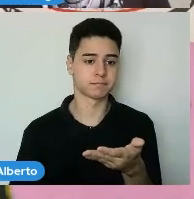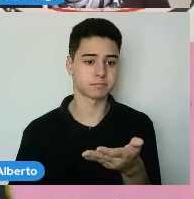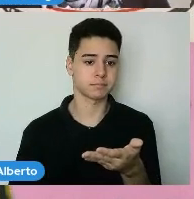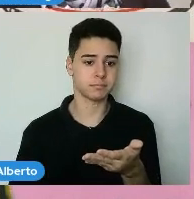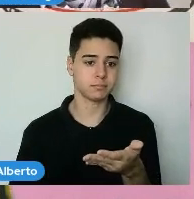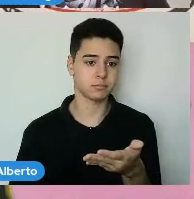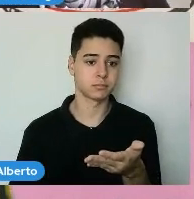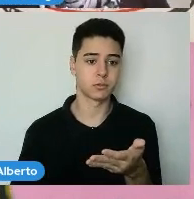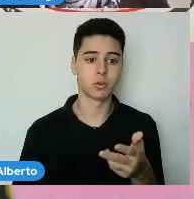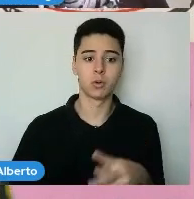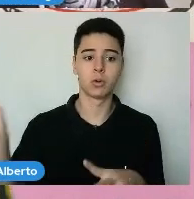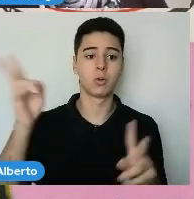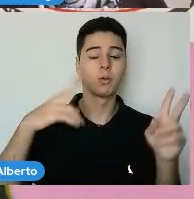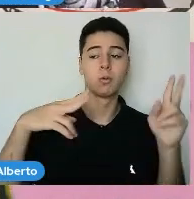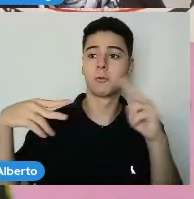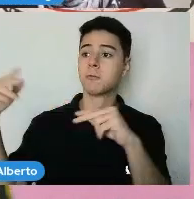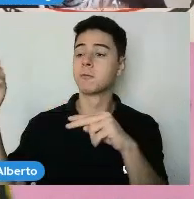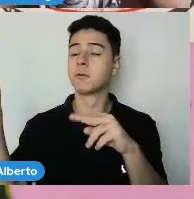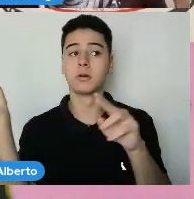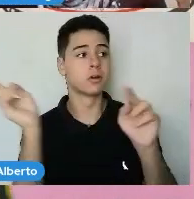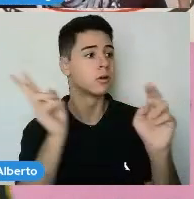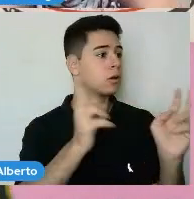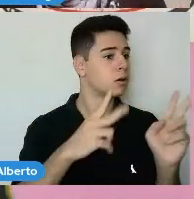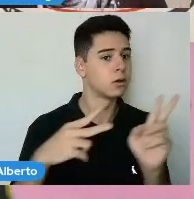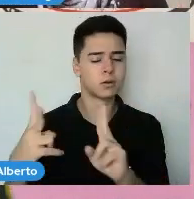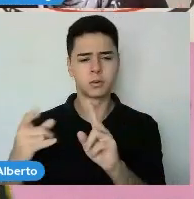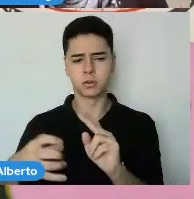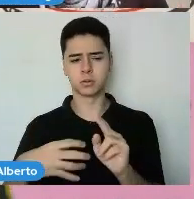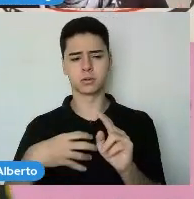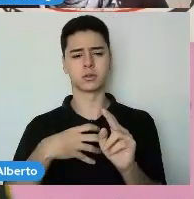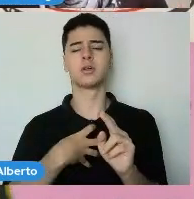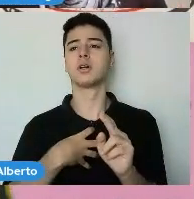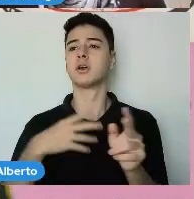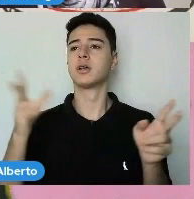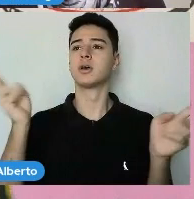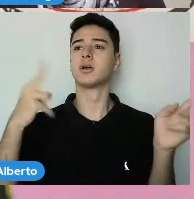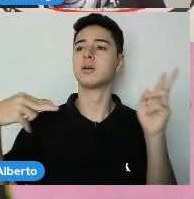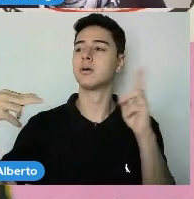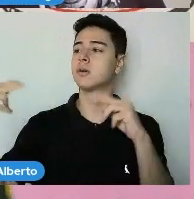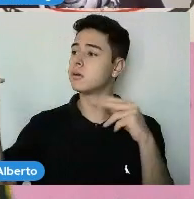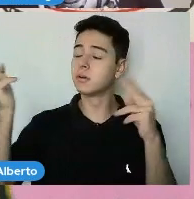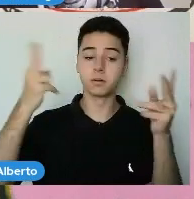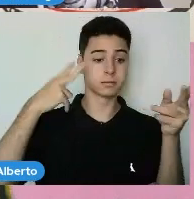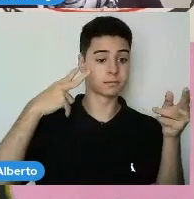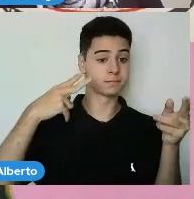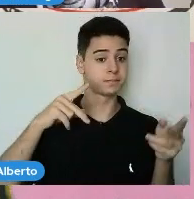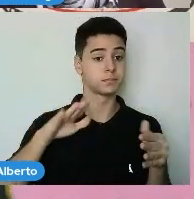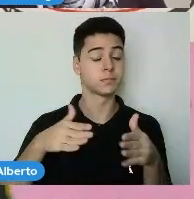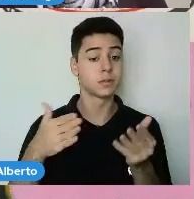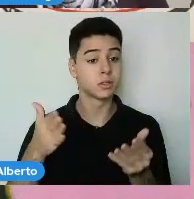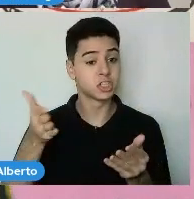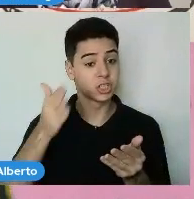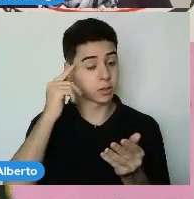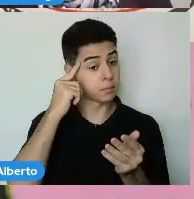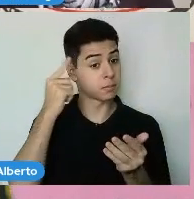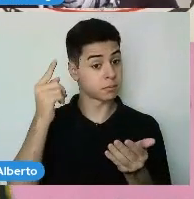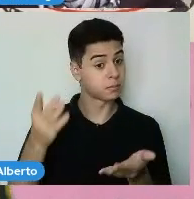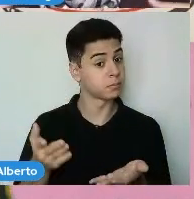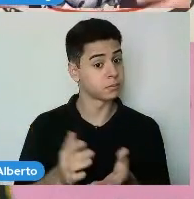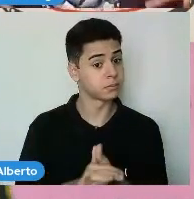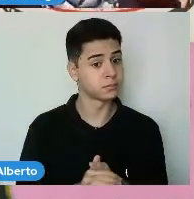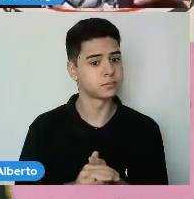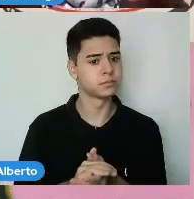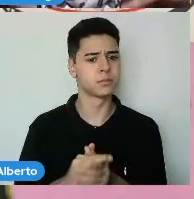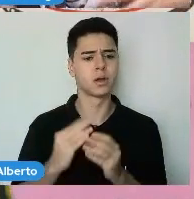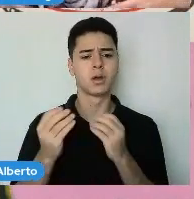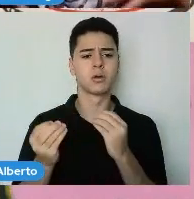o vento soprando, a sensação do vento soprando no rosto? Já pensaram isso? É como que